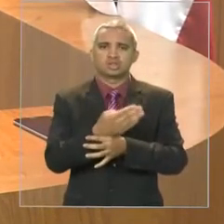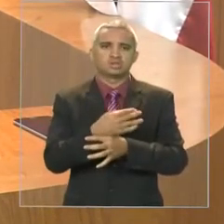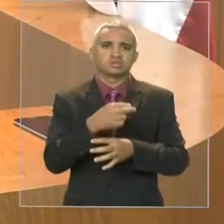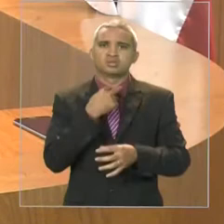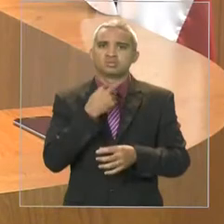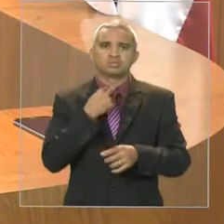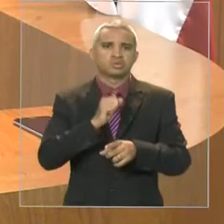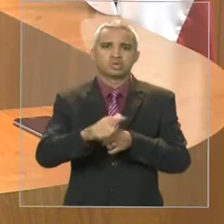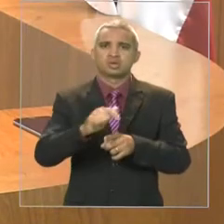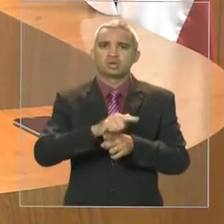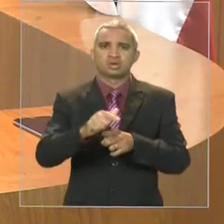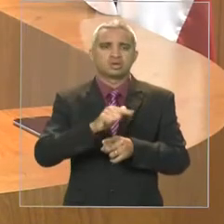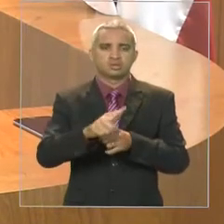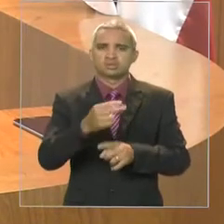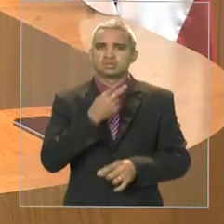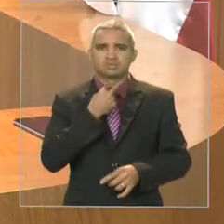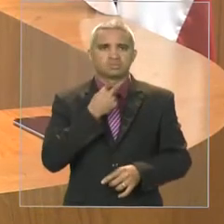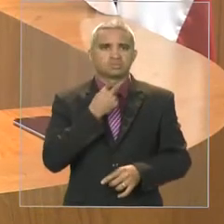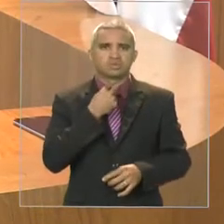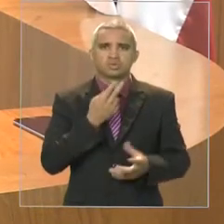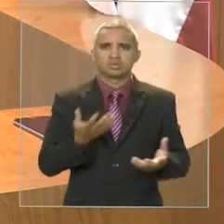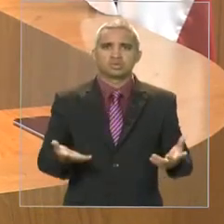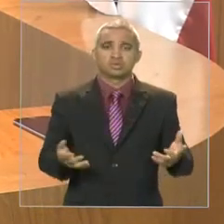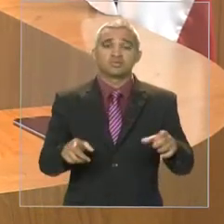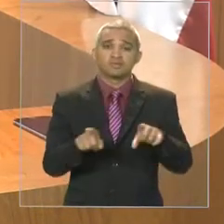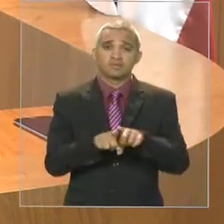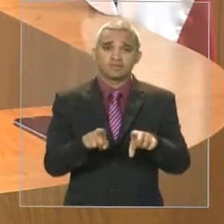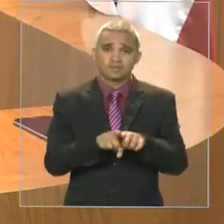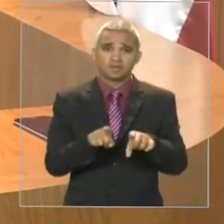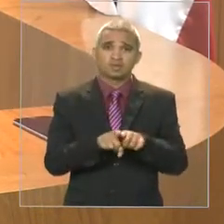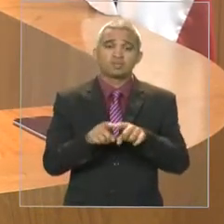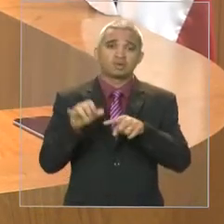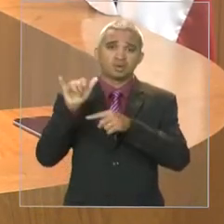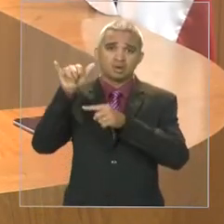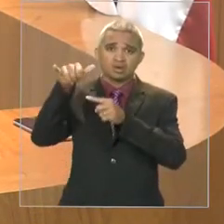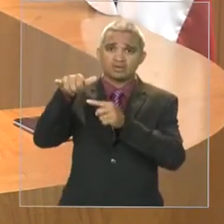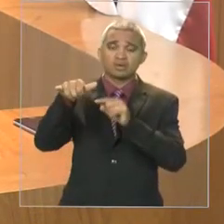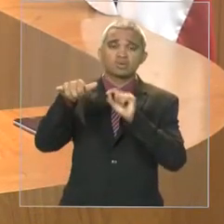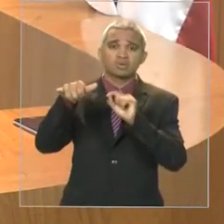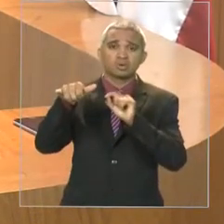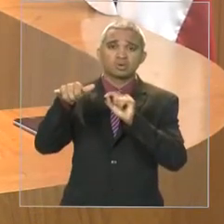um ente público, como também ela encontra-se interditada.